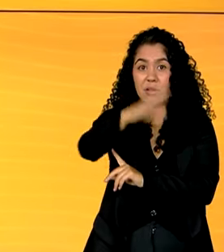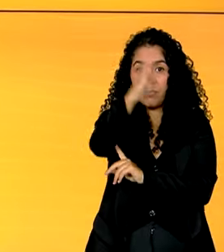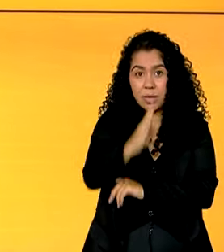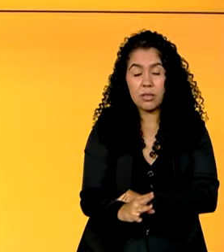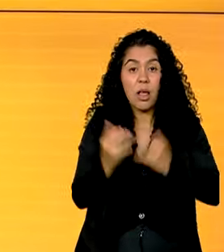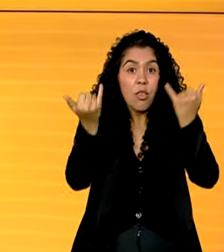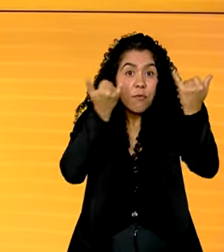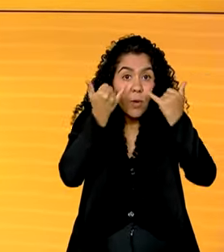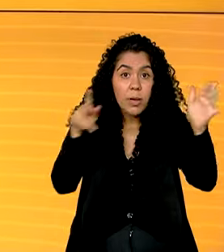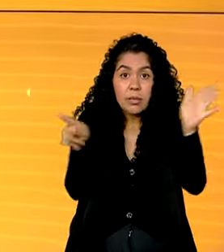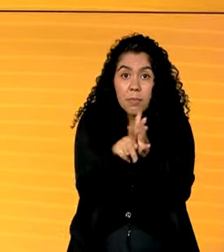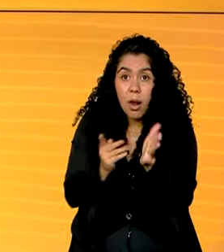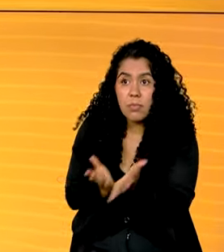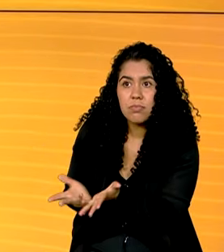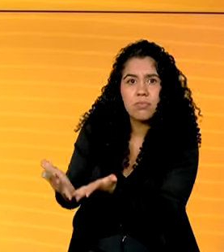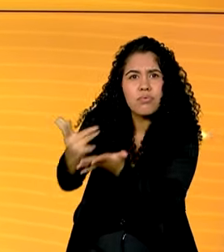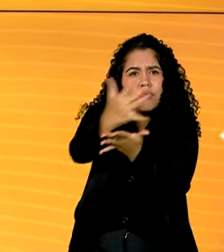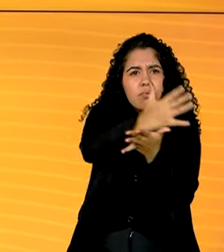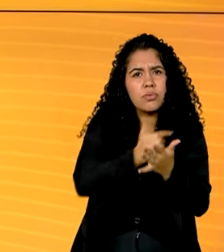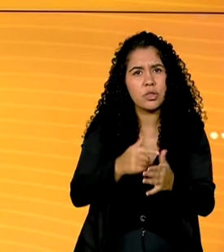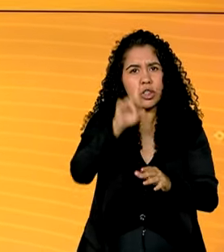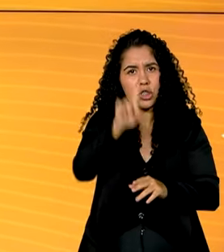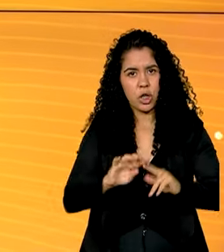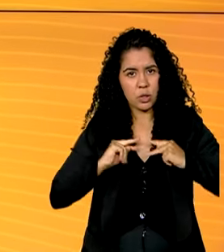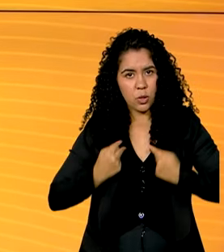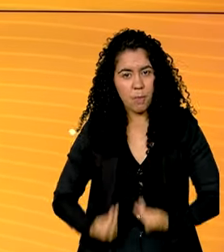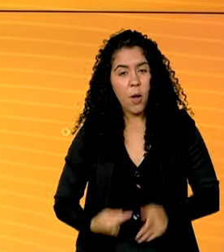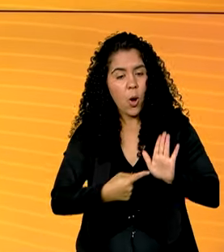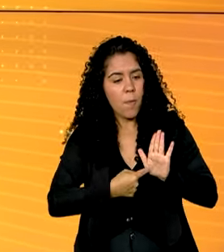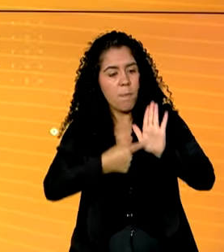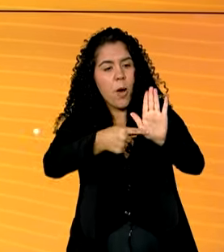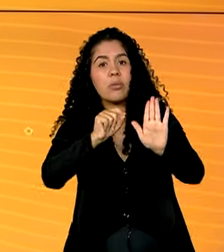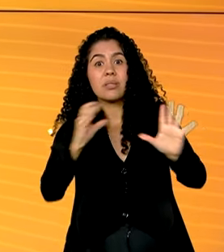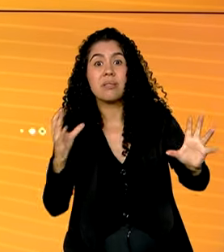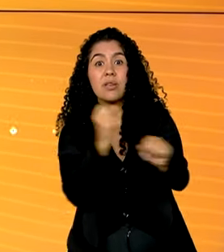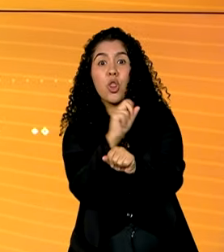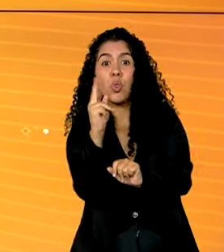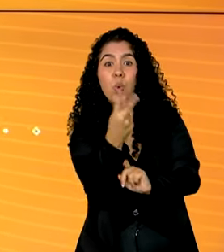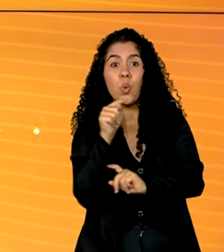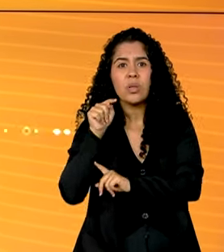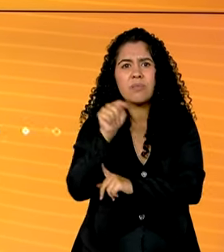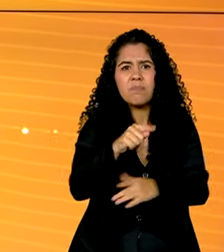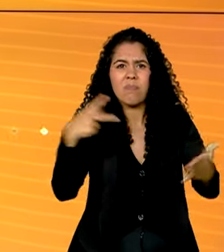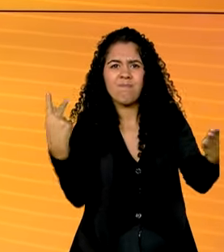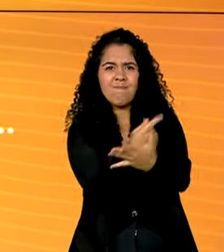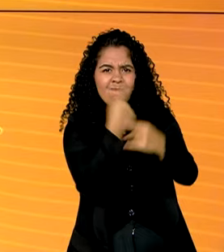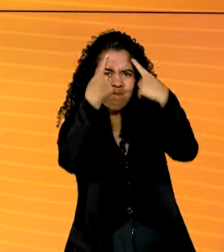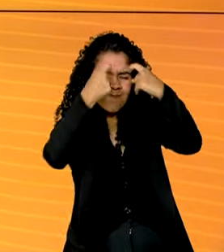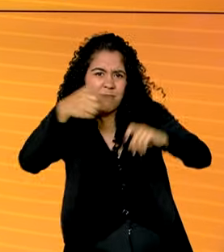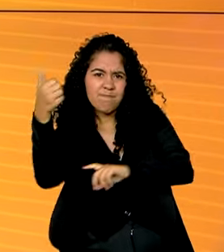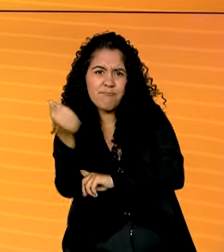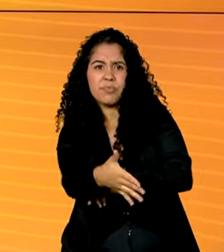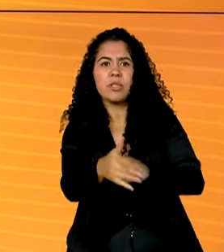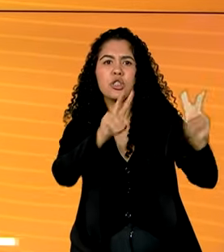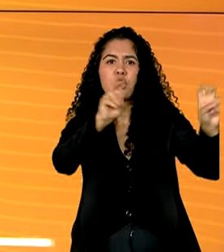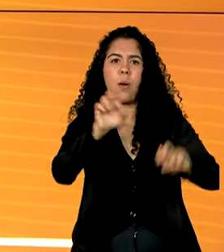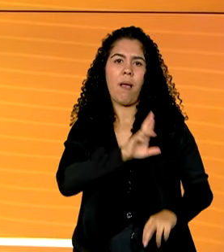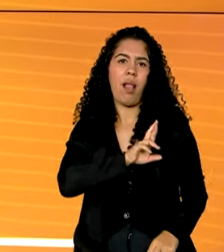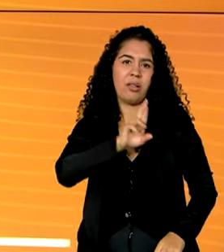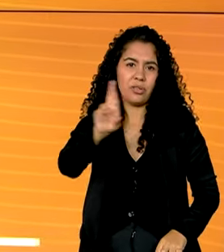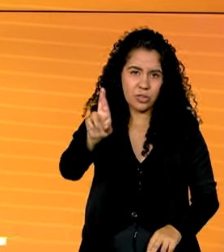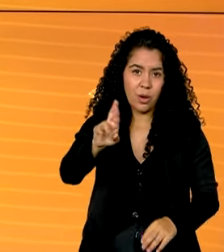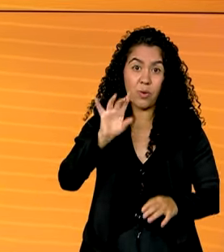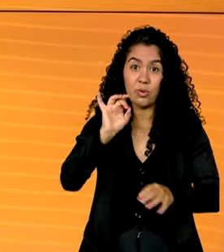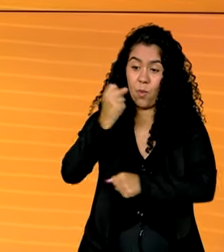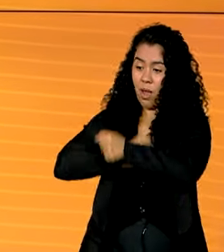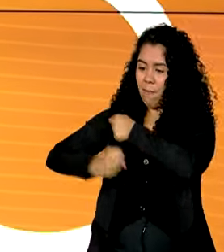e da Cidadania apontam que o país registrou mais de 2 mil violações de direitos humanos relacionadas a religiões somente